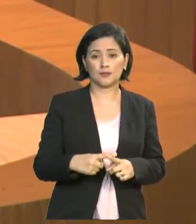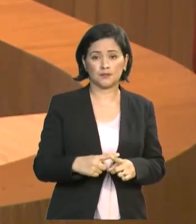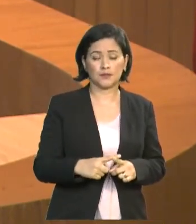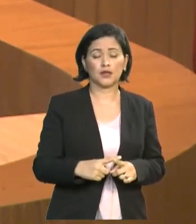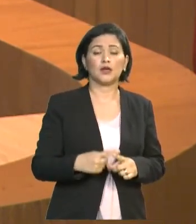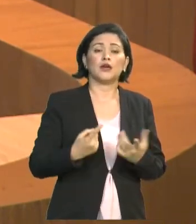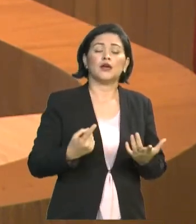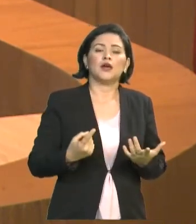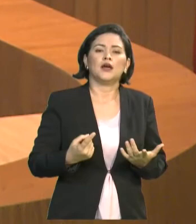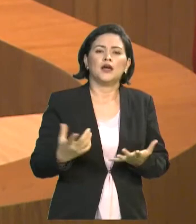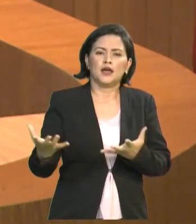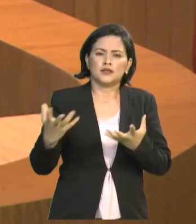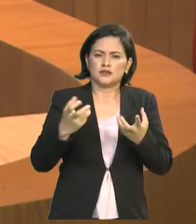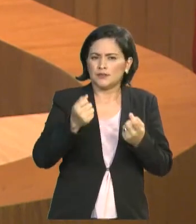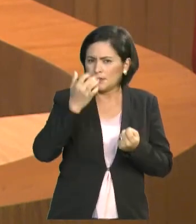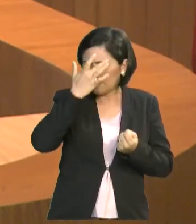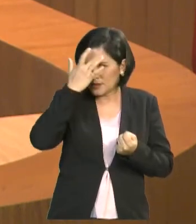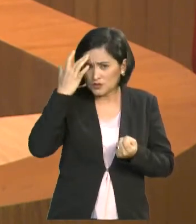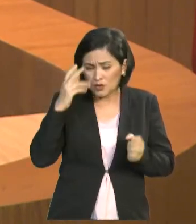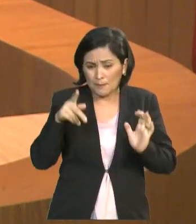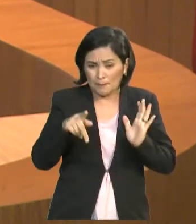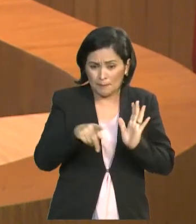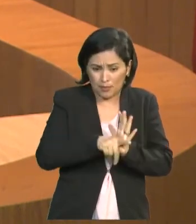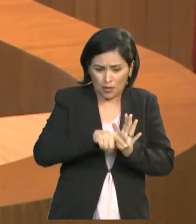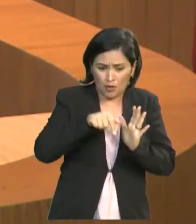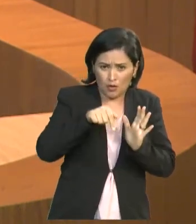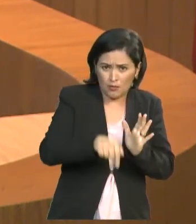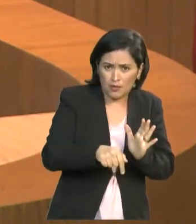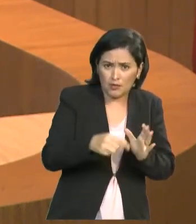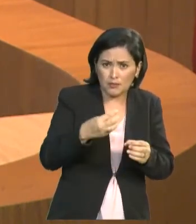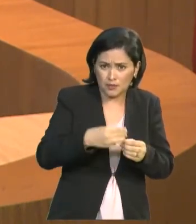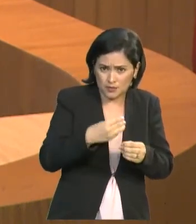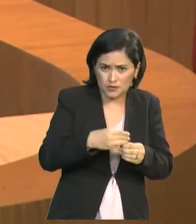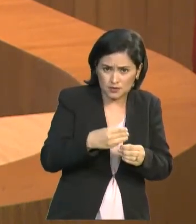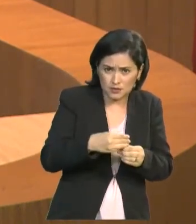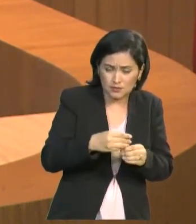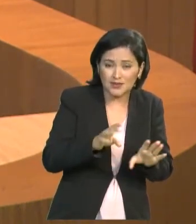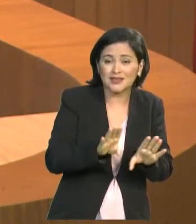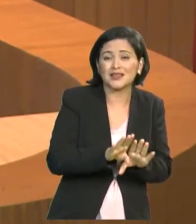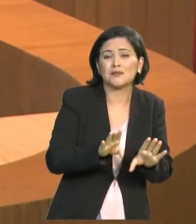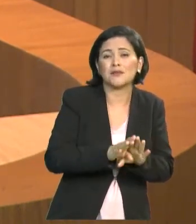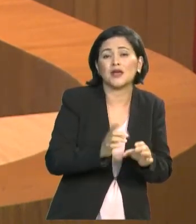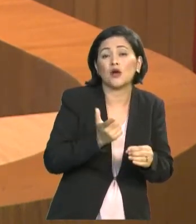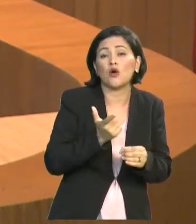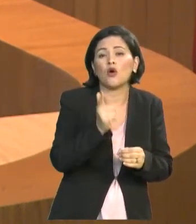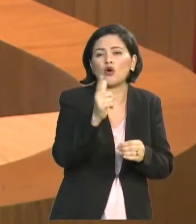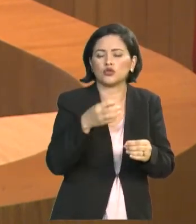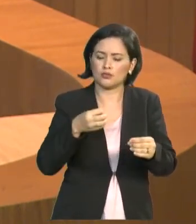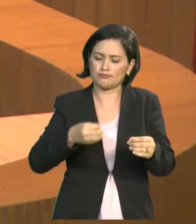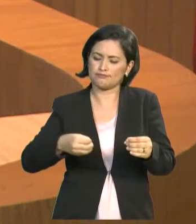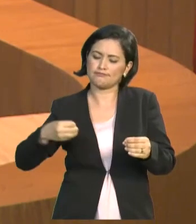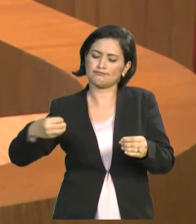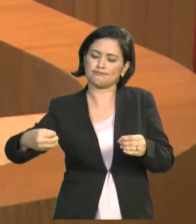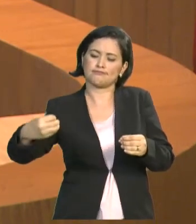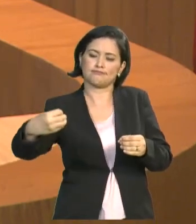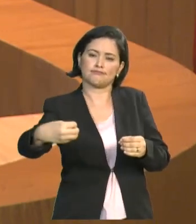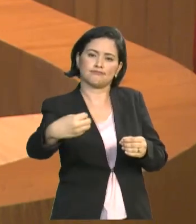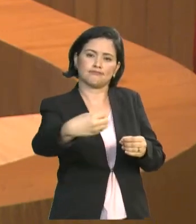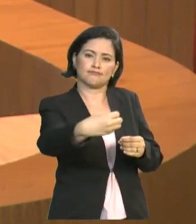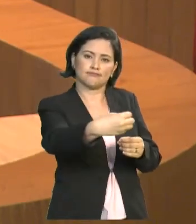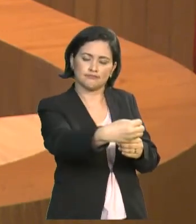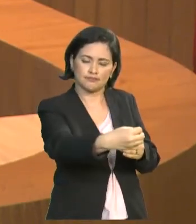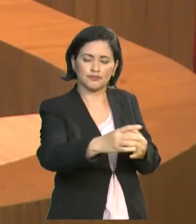de comunidades pertencentes aos municípios de Bom Jesus, Bom Jesus das Selvas,